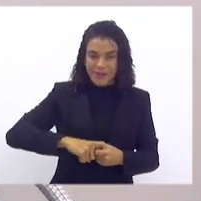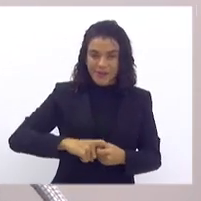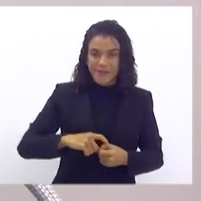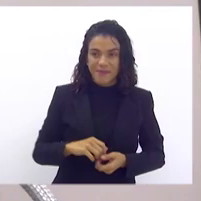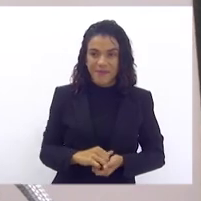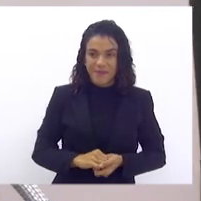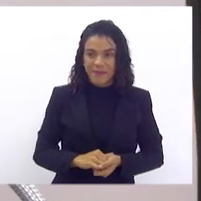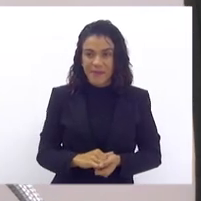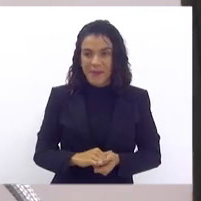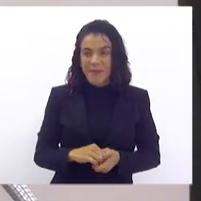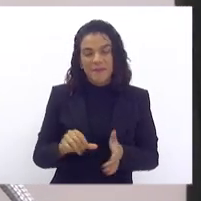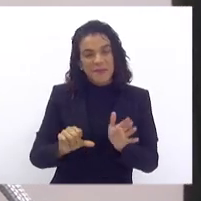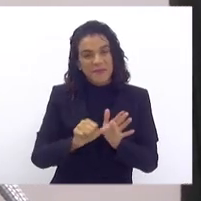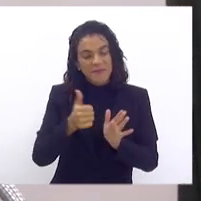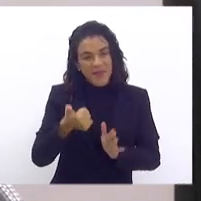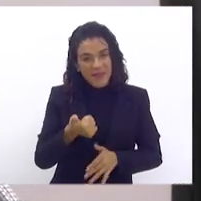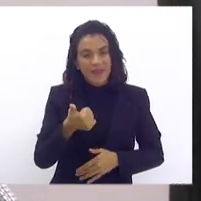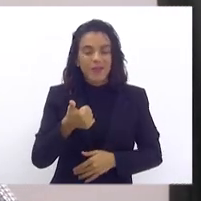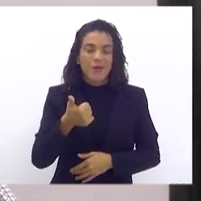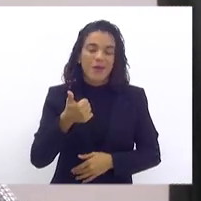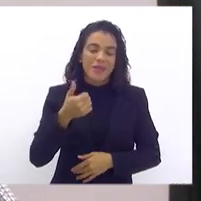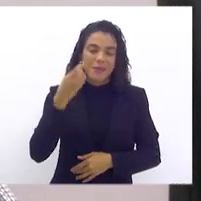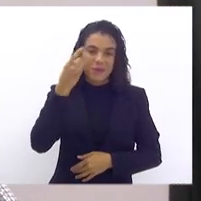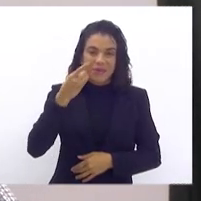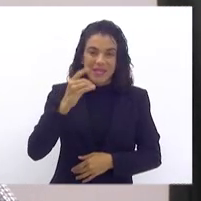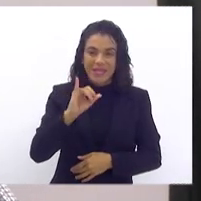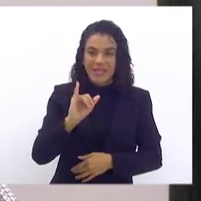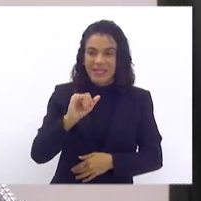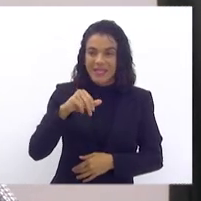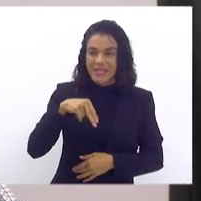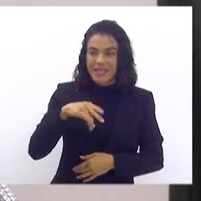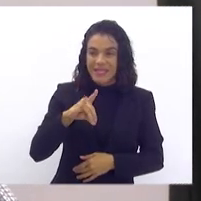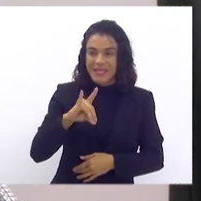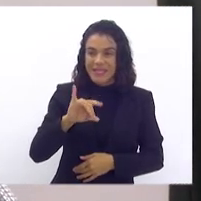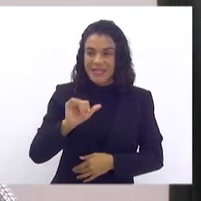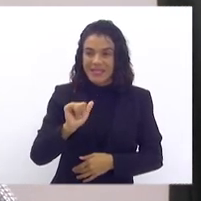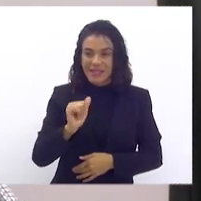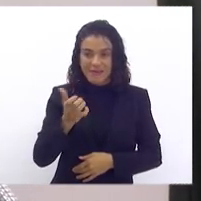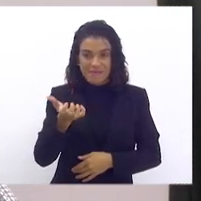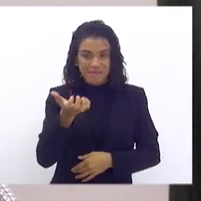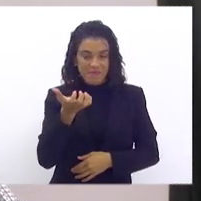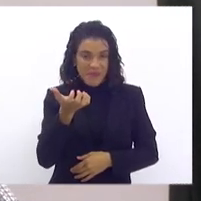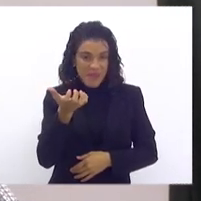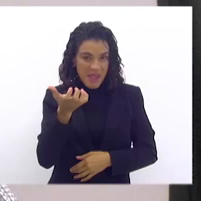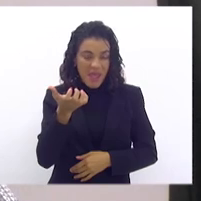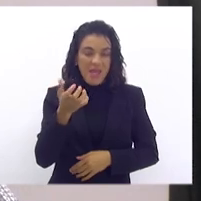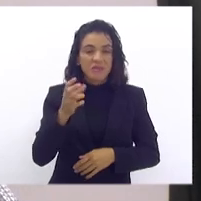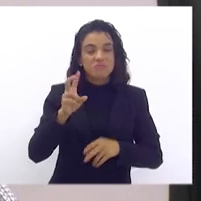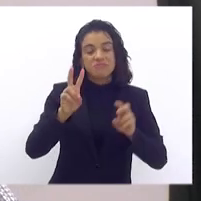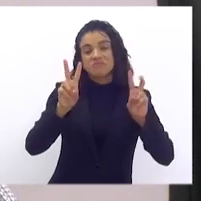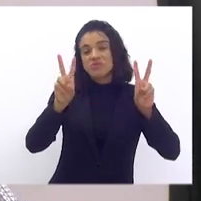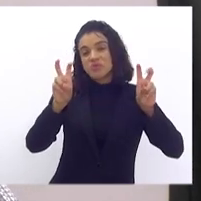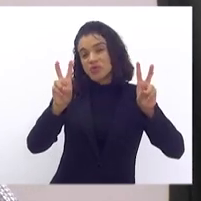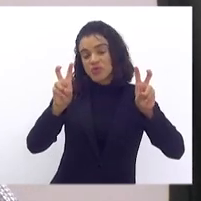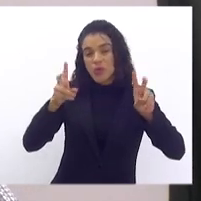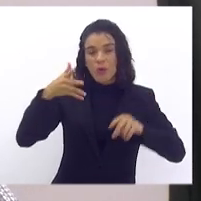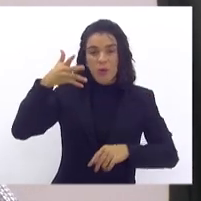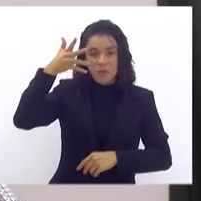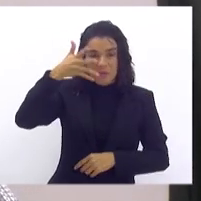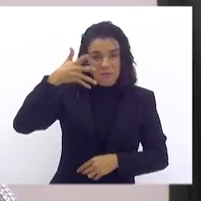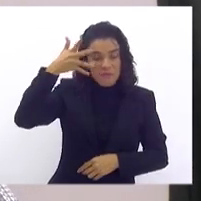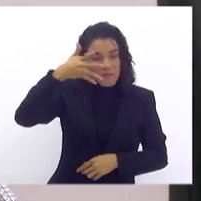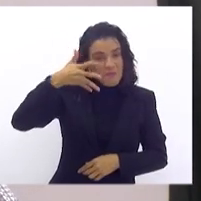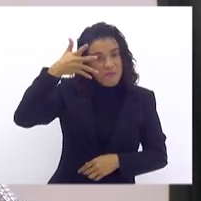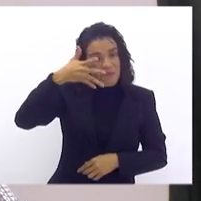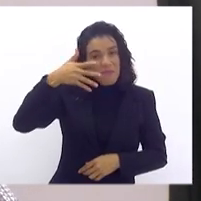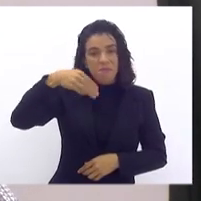queria arguir a nossa deputada Índia Armelau, se quer fazer, em relação à nossa expositora, doutora Mariana